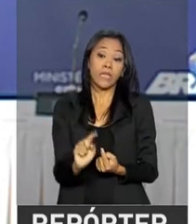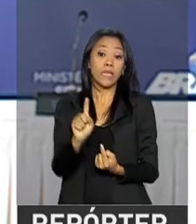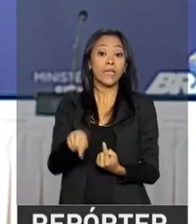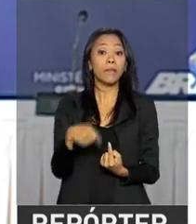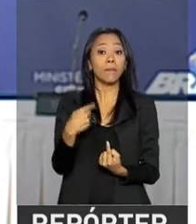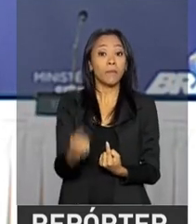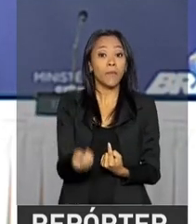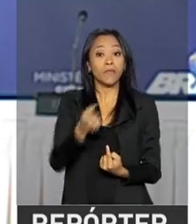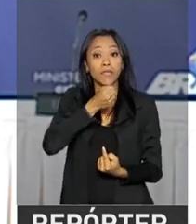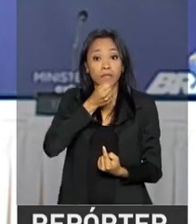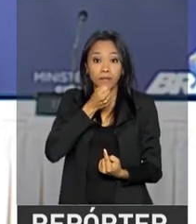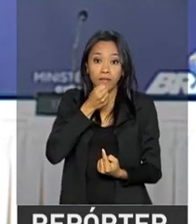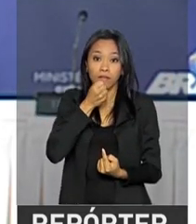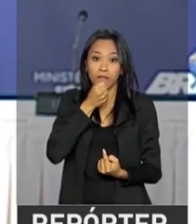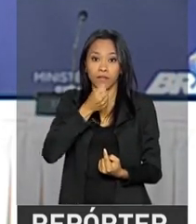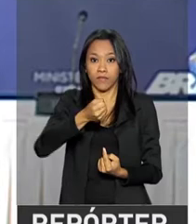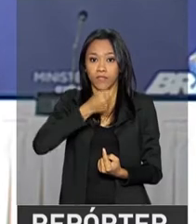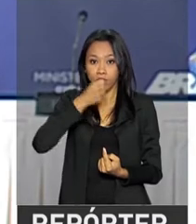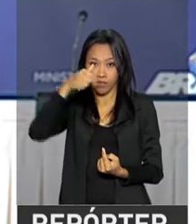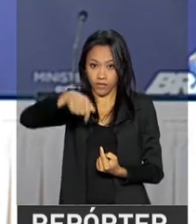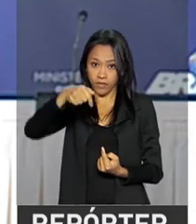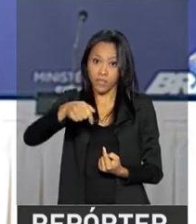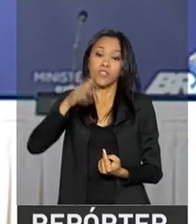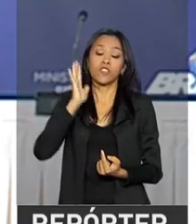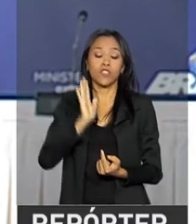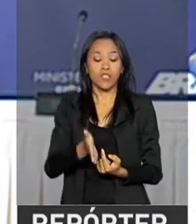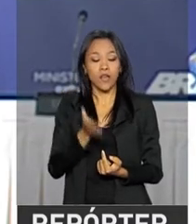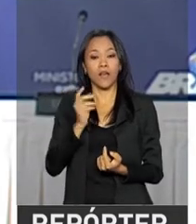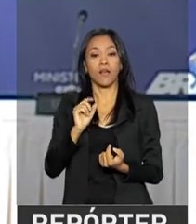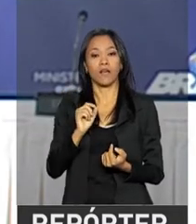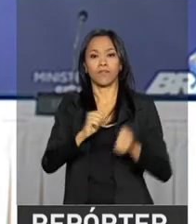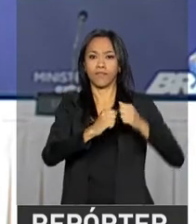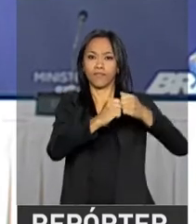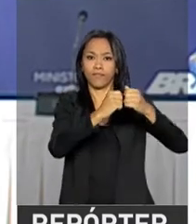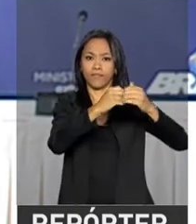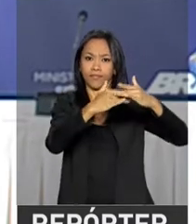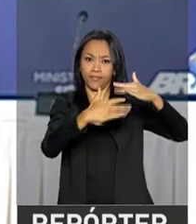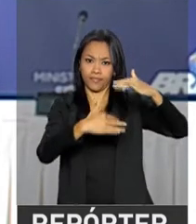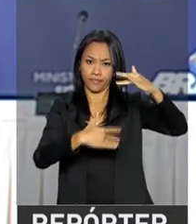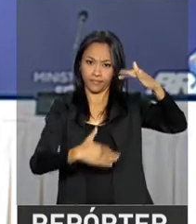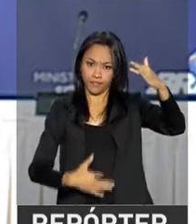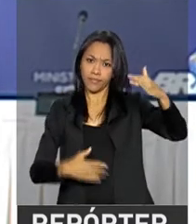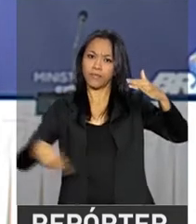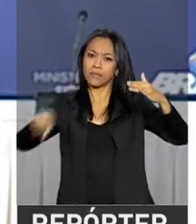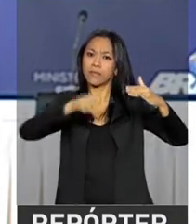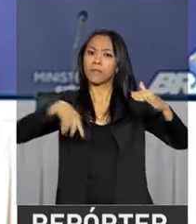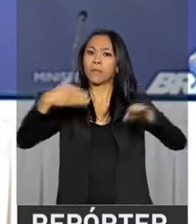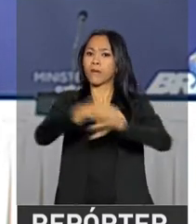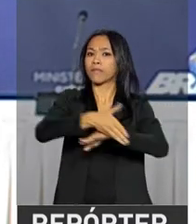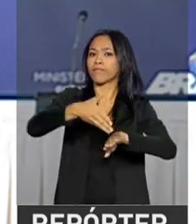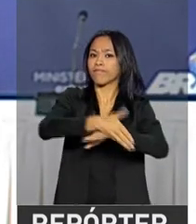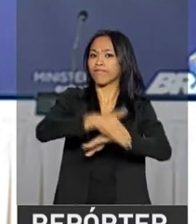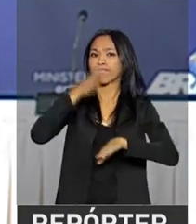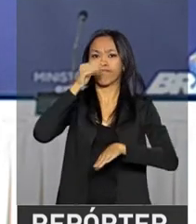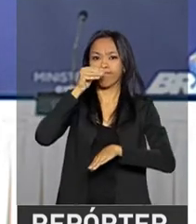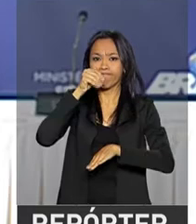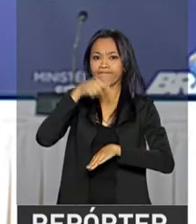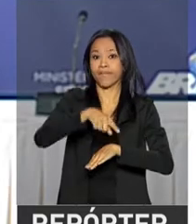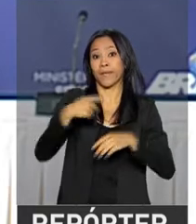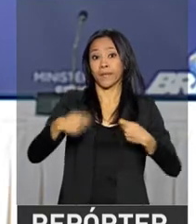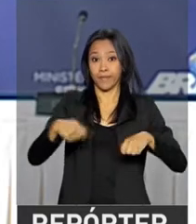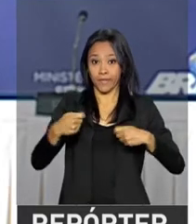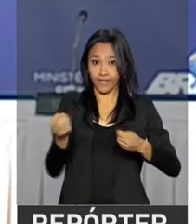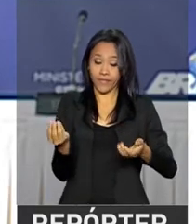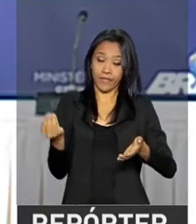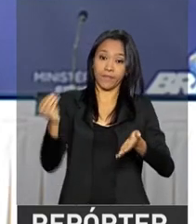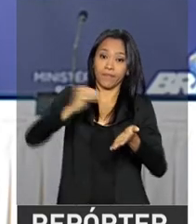os resultados individuais já estão disponíveis no na página do participante para acessar é necessário informar